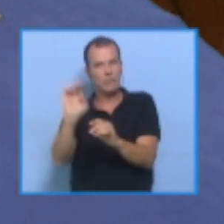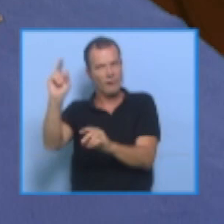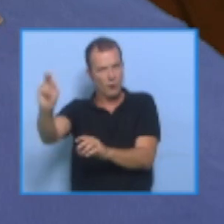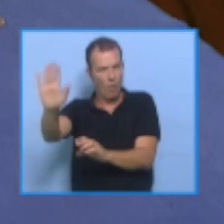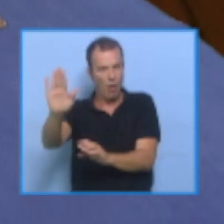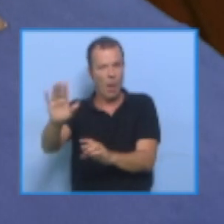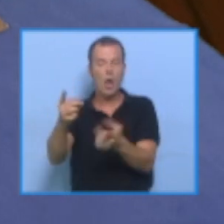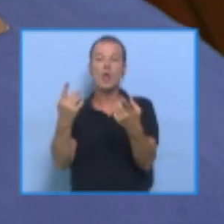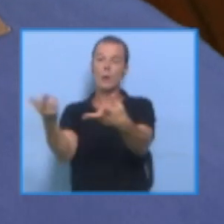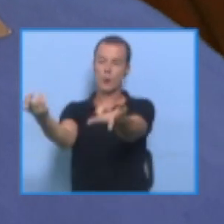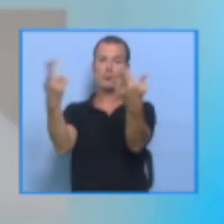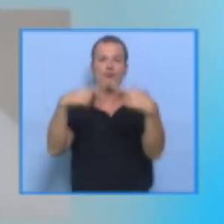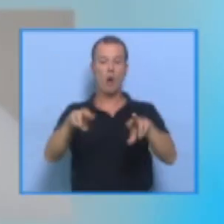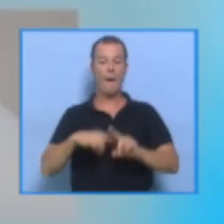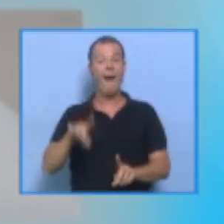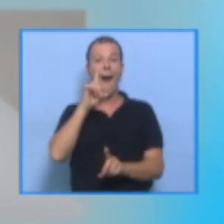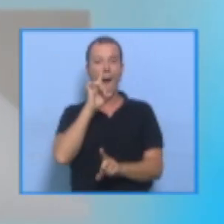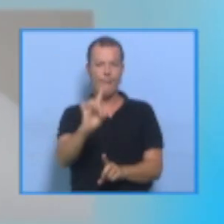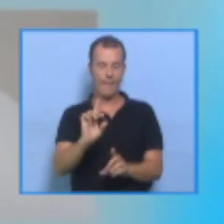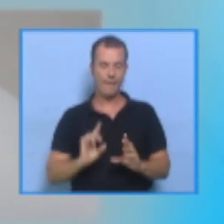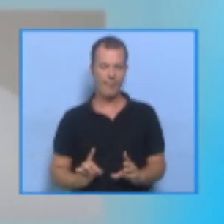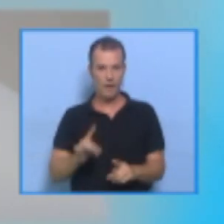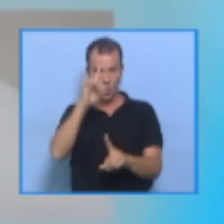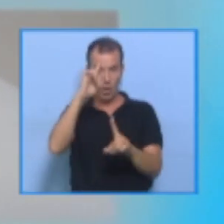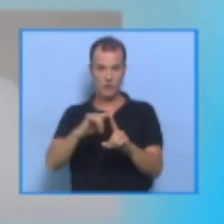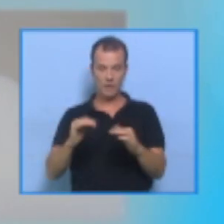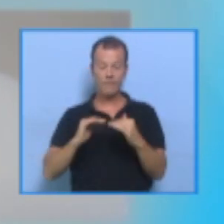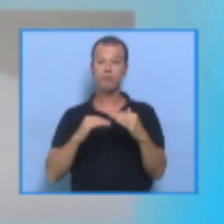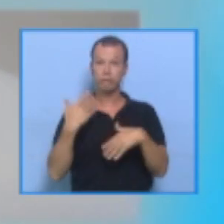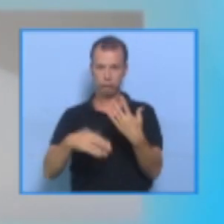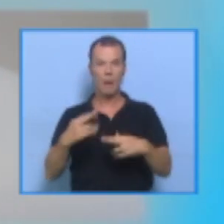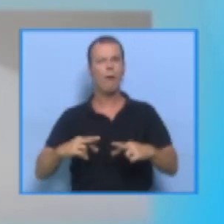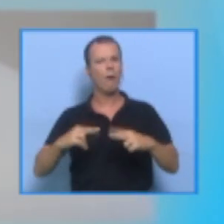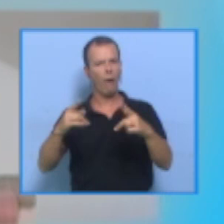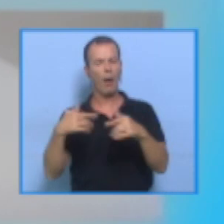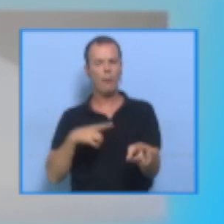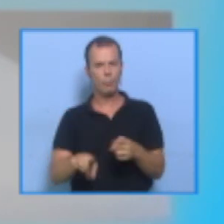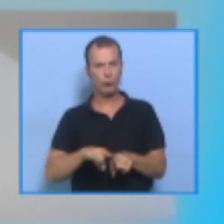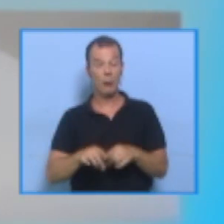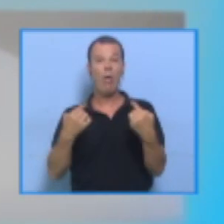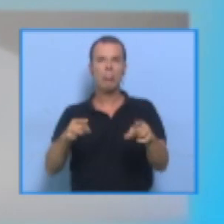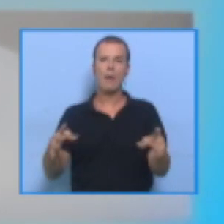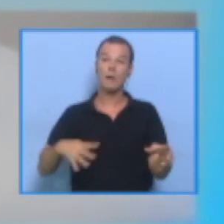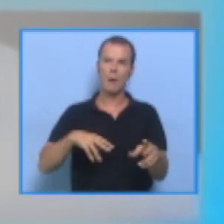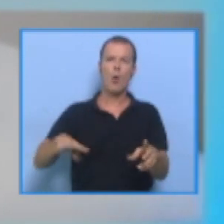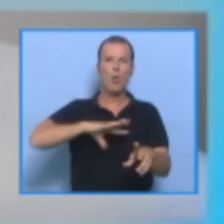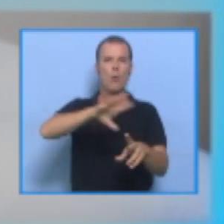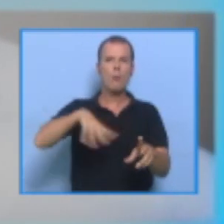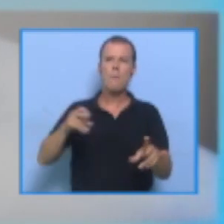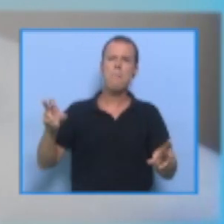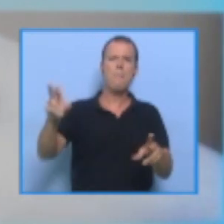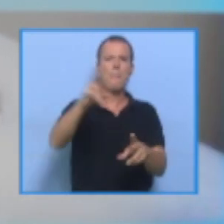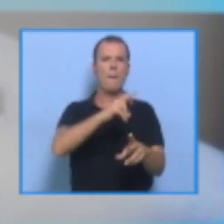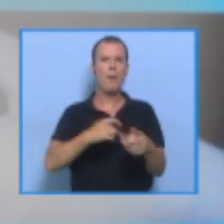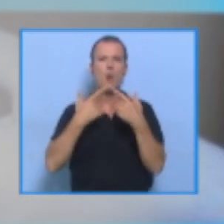depois é que regressou à Alemanha para fazer a sua carreira política. Portanto, ela tem muito mundo, e um mundo que vai muito